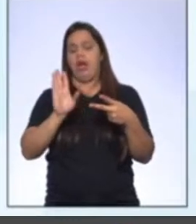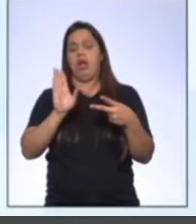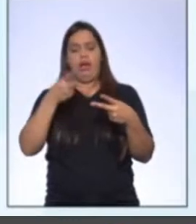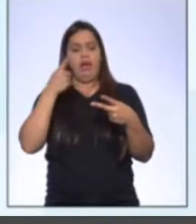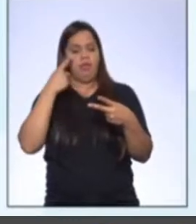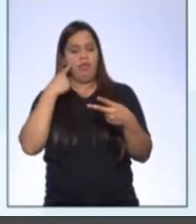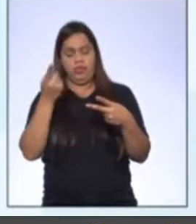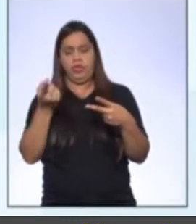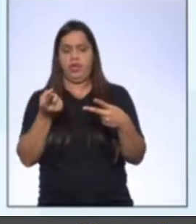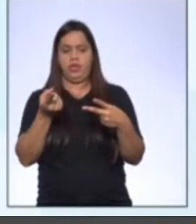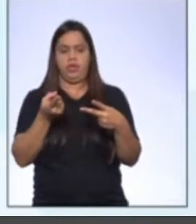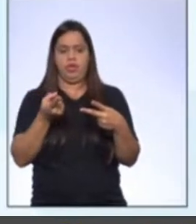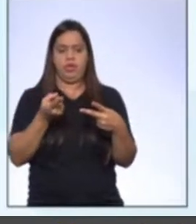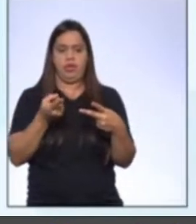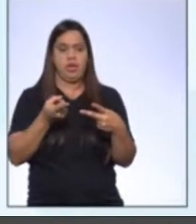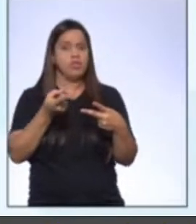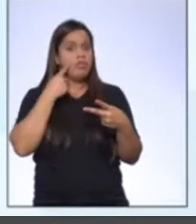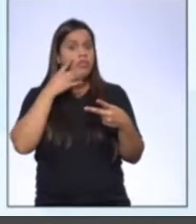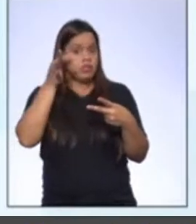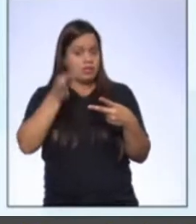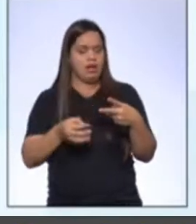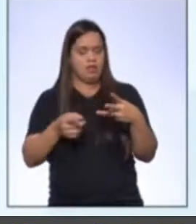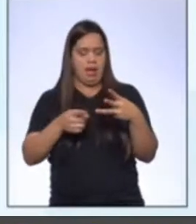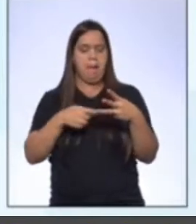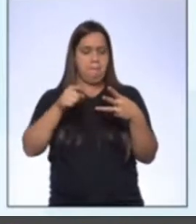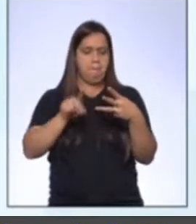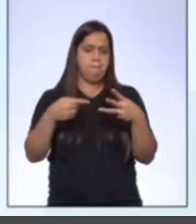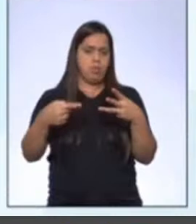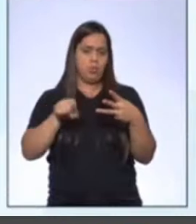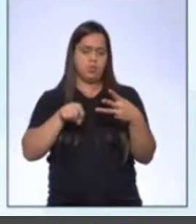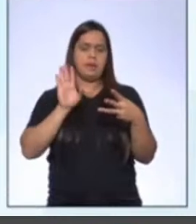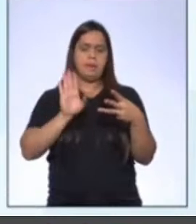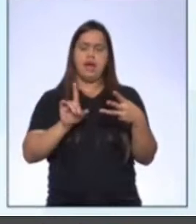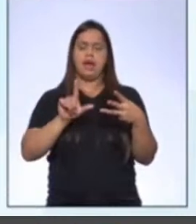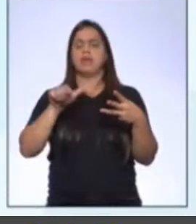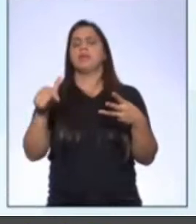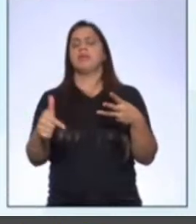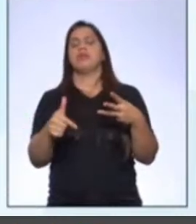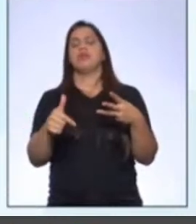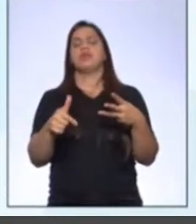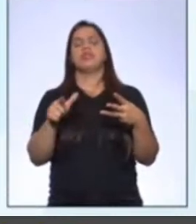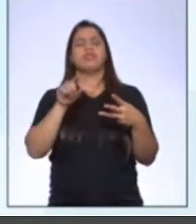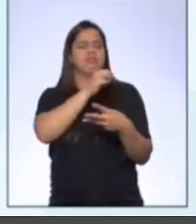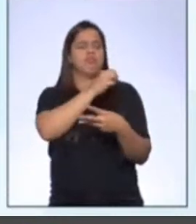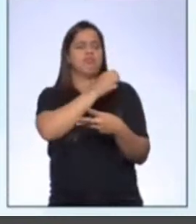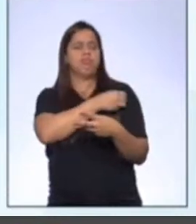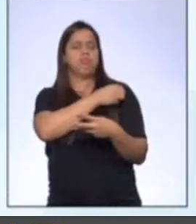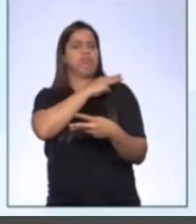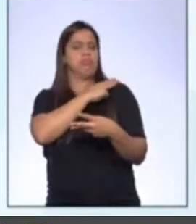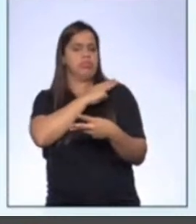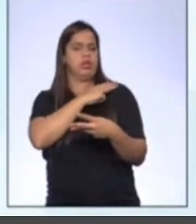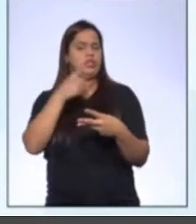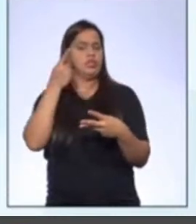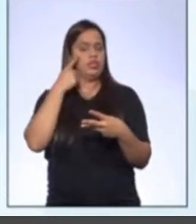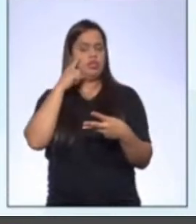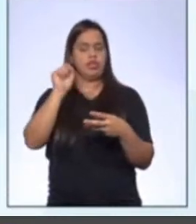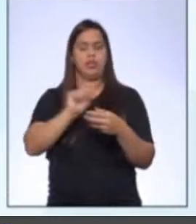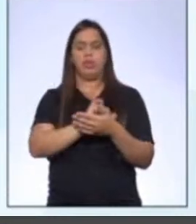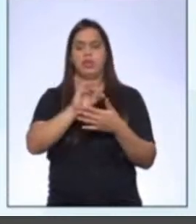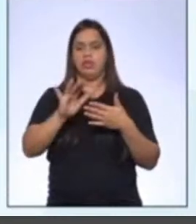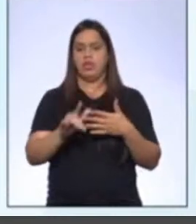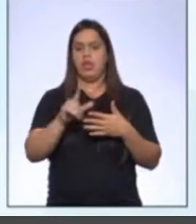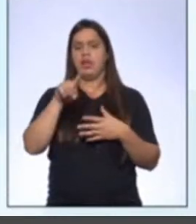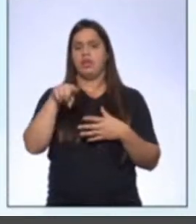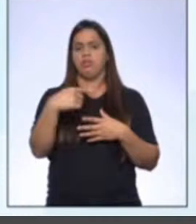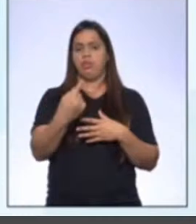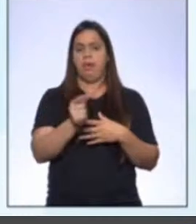A correta a gente já viu que é músicas, né? Mais para frente, no ensino médio, provavelmente, a gente vai colocar um exercício aí com a palavra